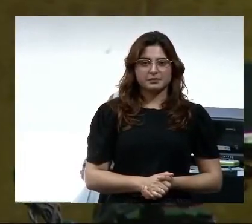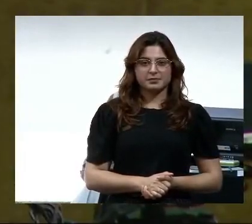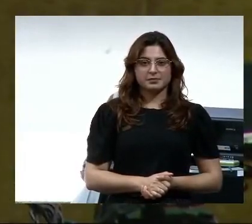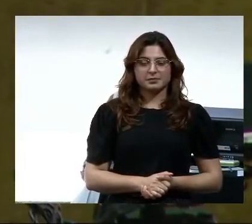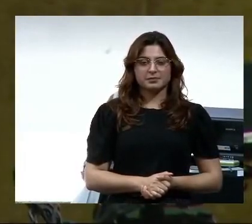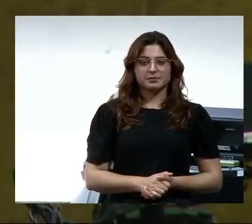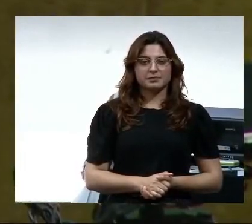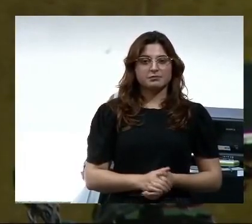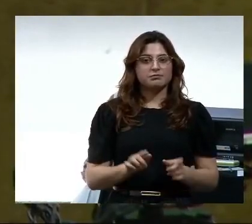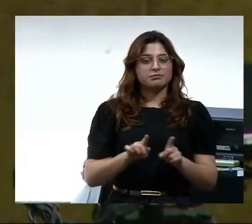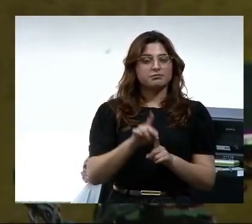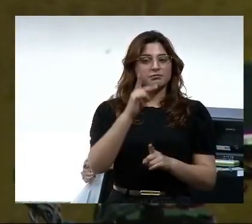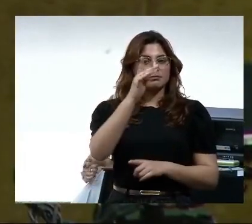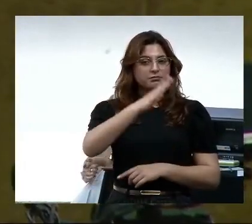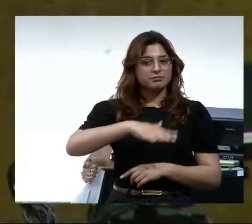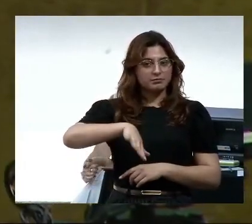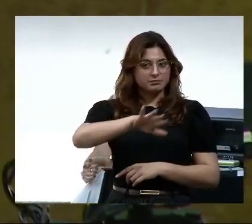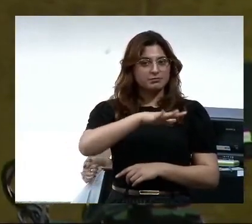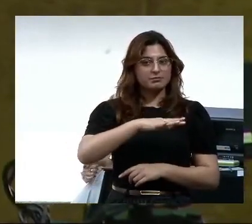As pessoas de ordem,